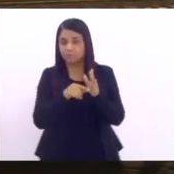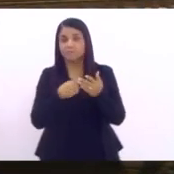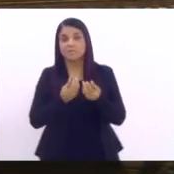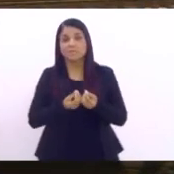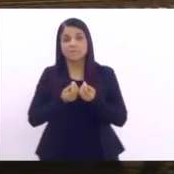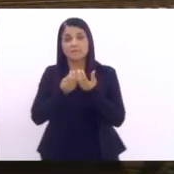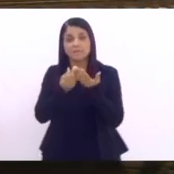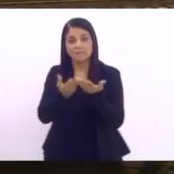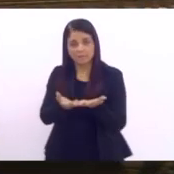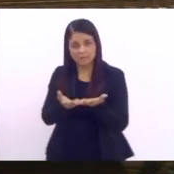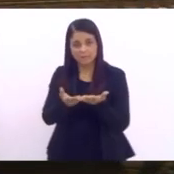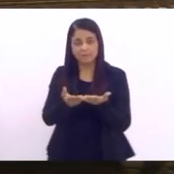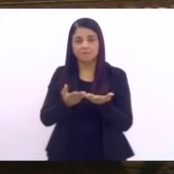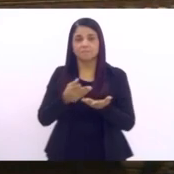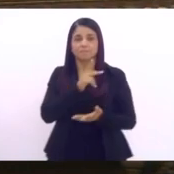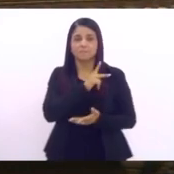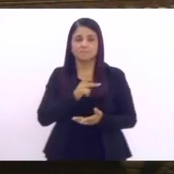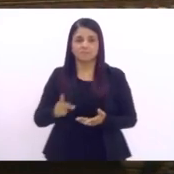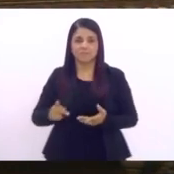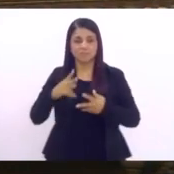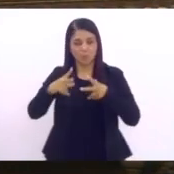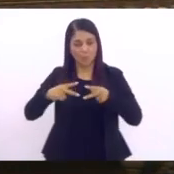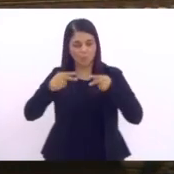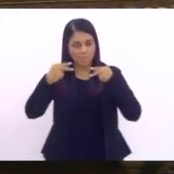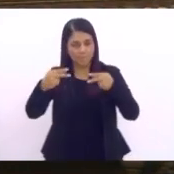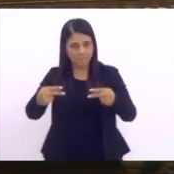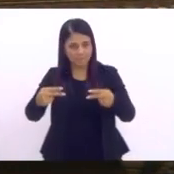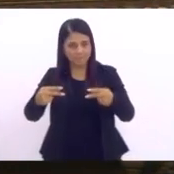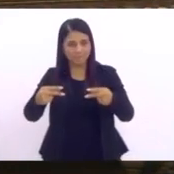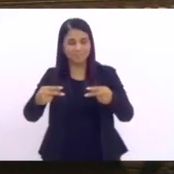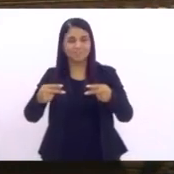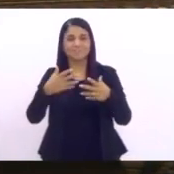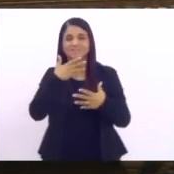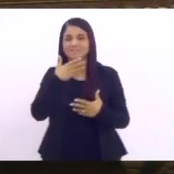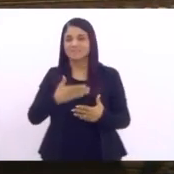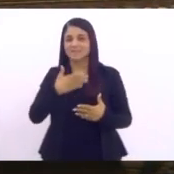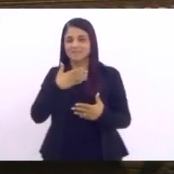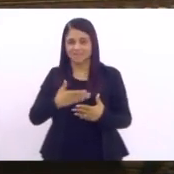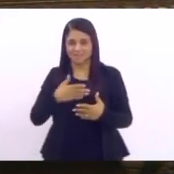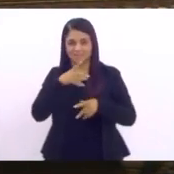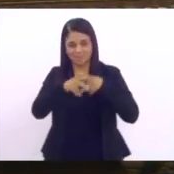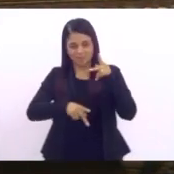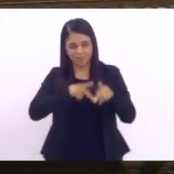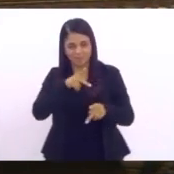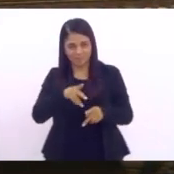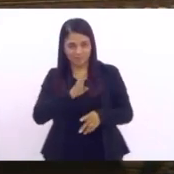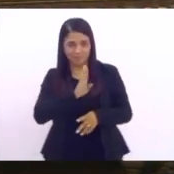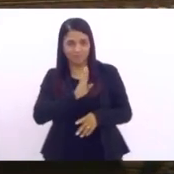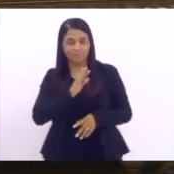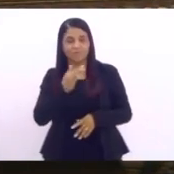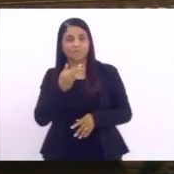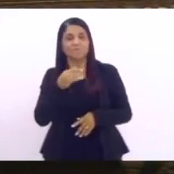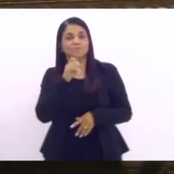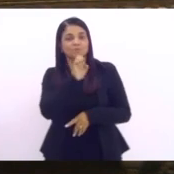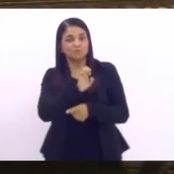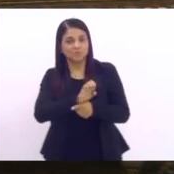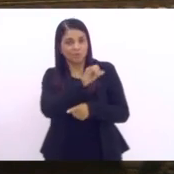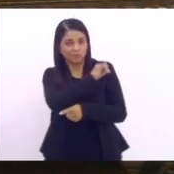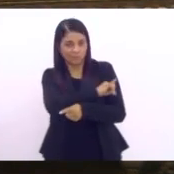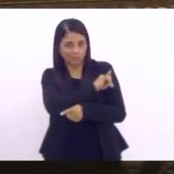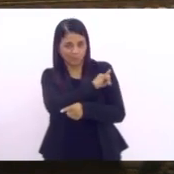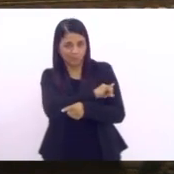um presente de Natal para a população fluminense. O Estado do Rio de Janeiro ganhará na primeira fase desse